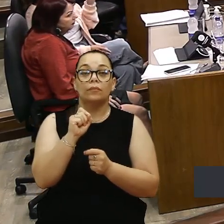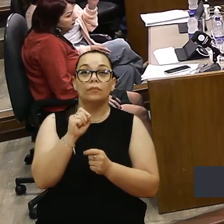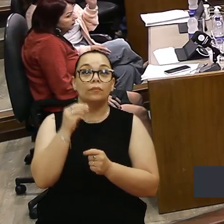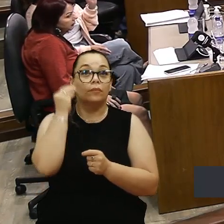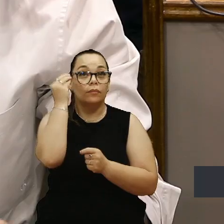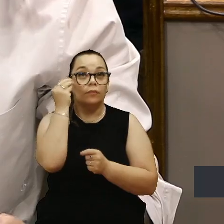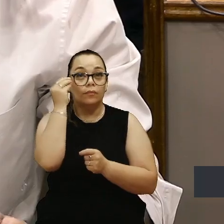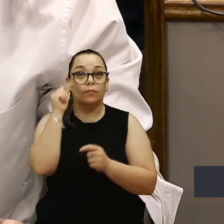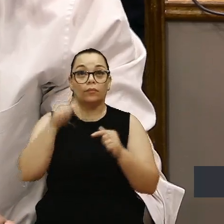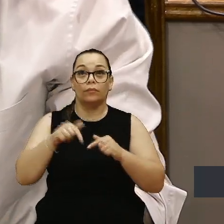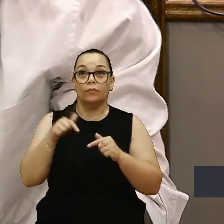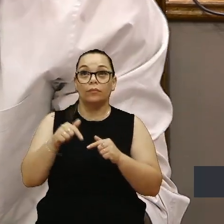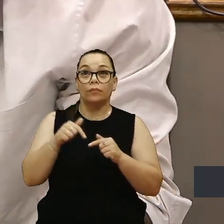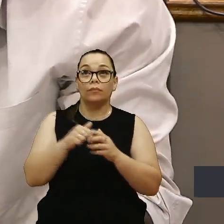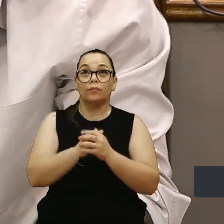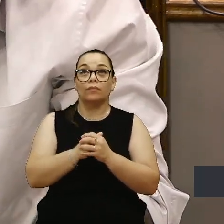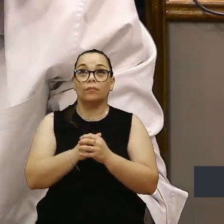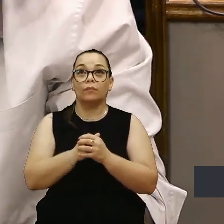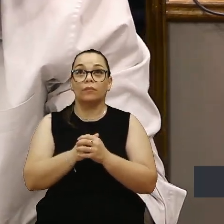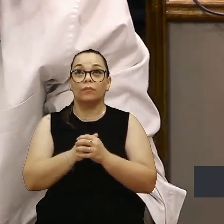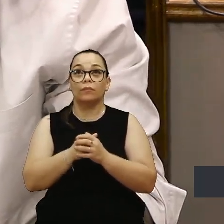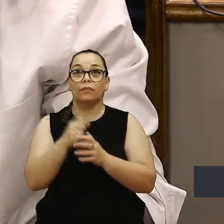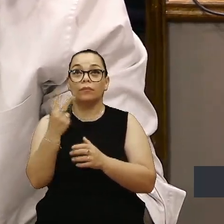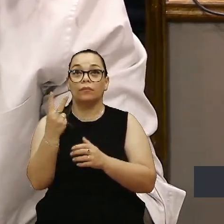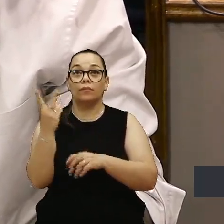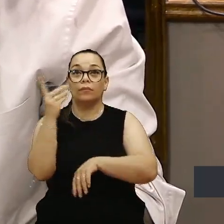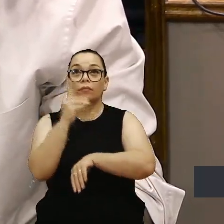experiência de estar aqui há 2 dias, por gentileza,